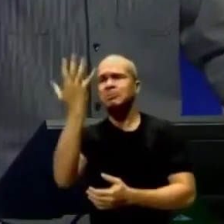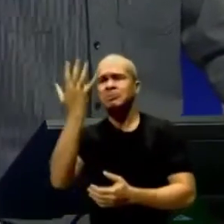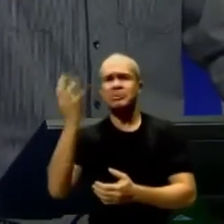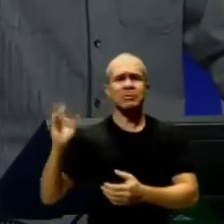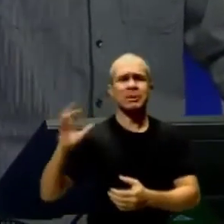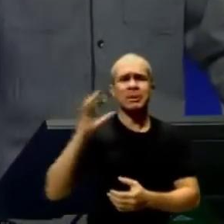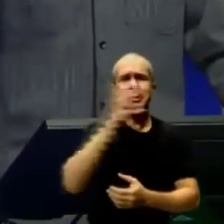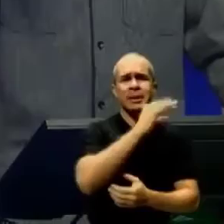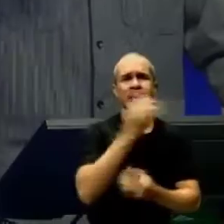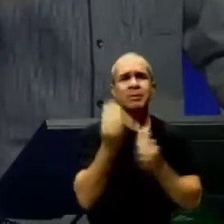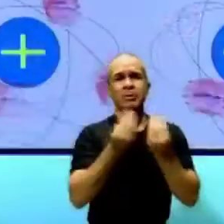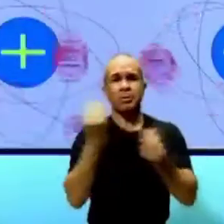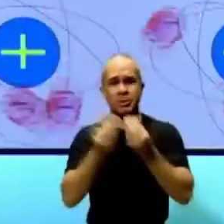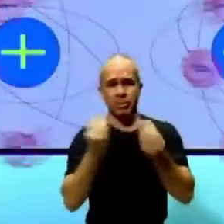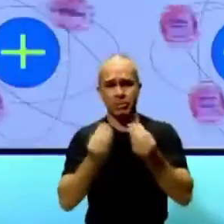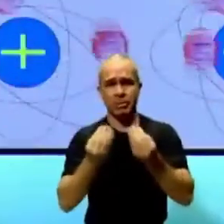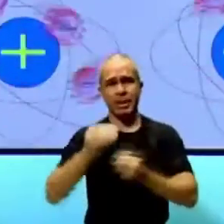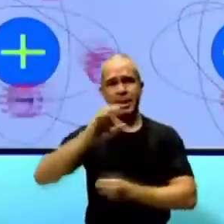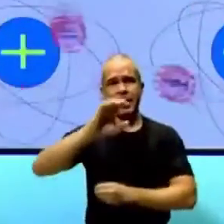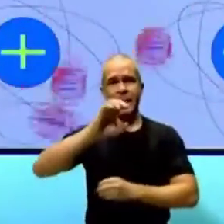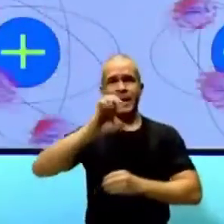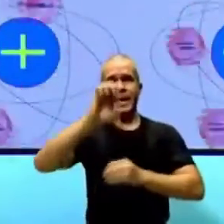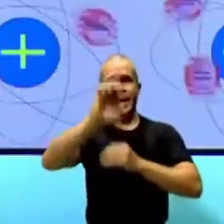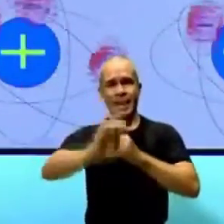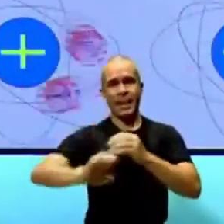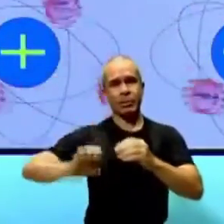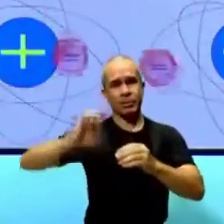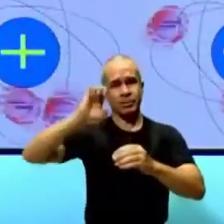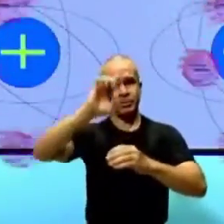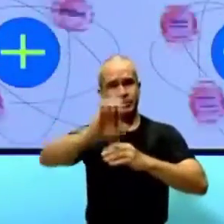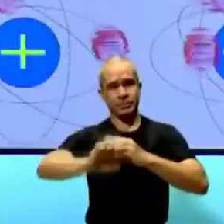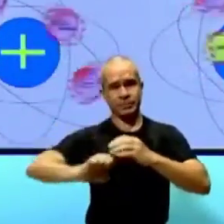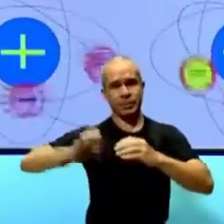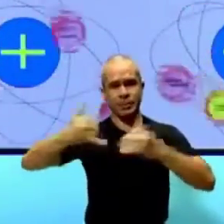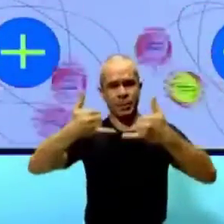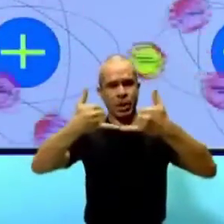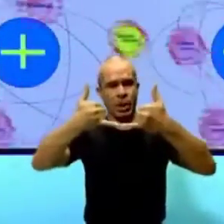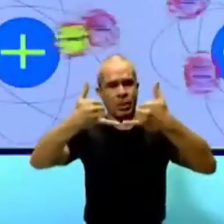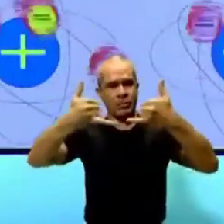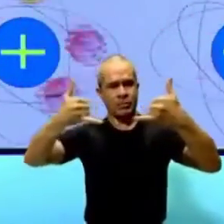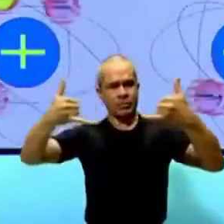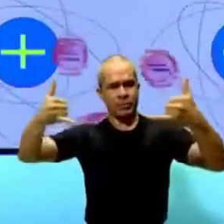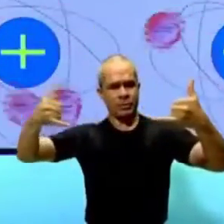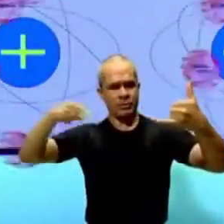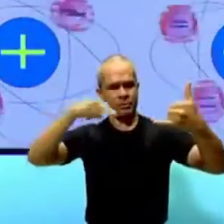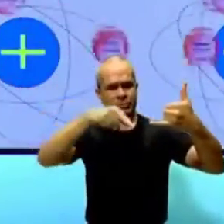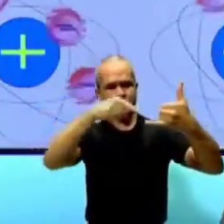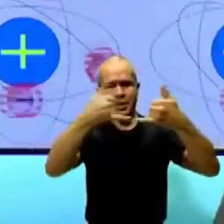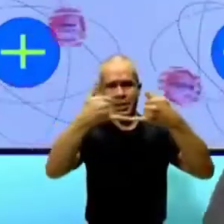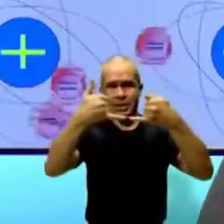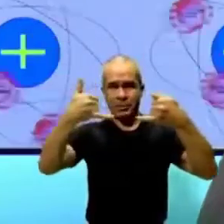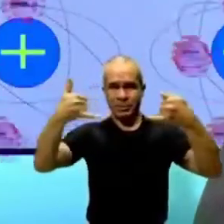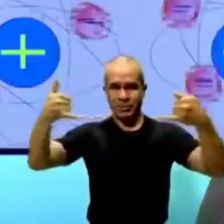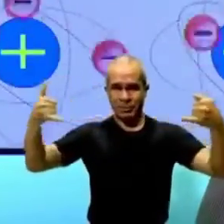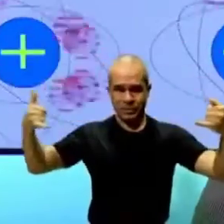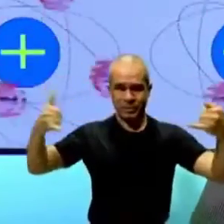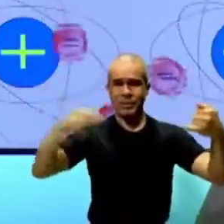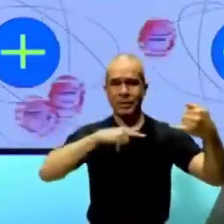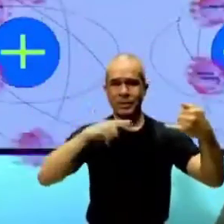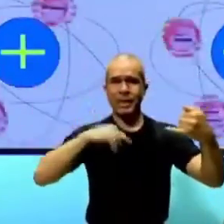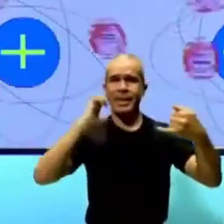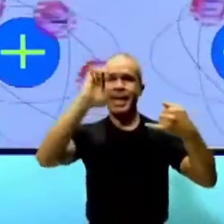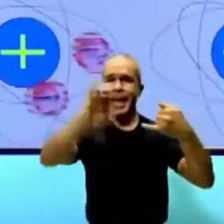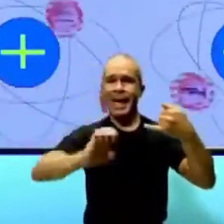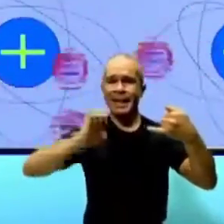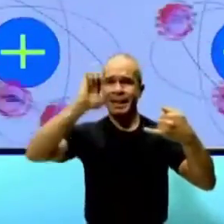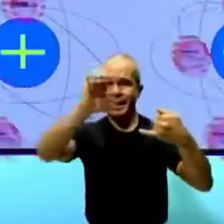O elétron livre que nós vimos lá atrás, ele vai passar pelo fio de cobre, nessa passagem vai sofrer colisões. Essas